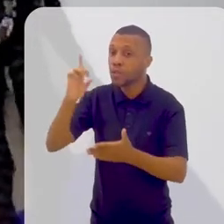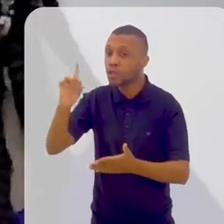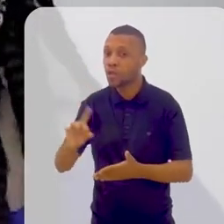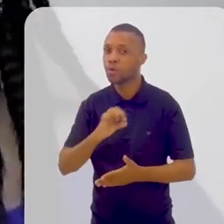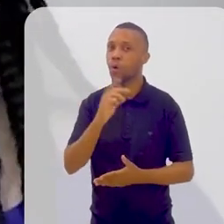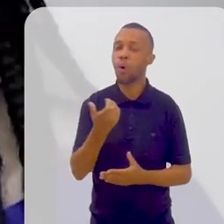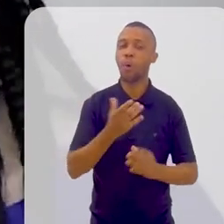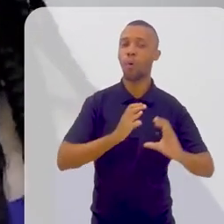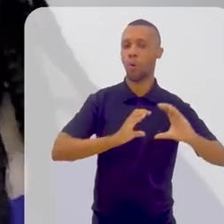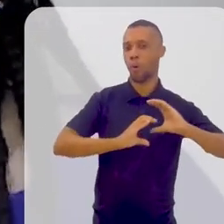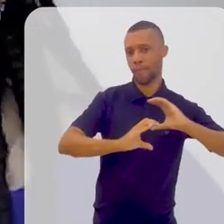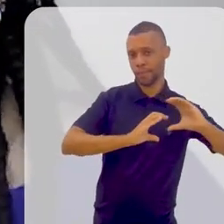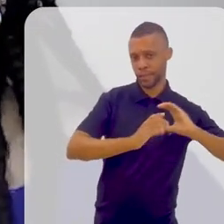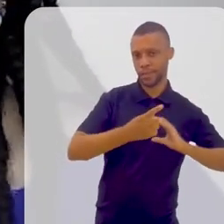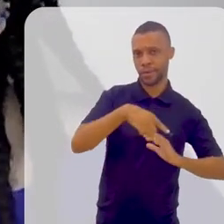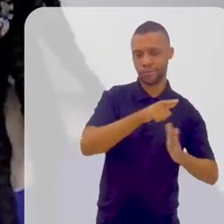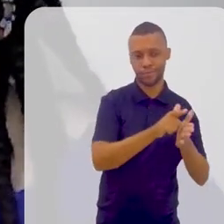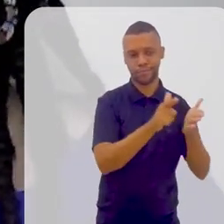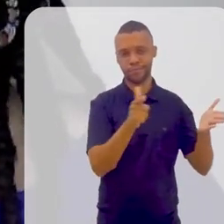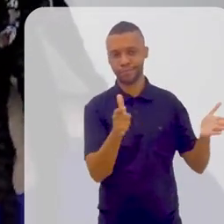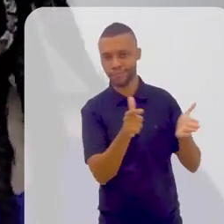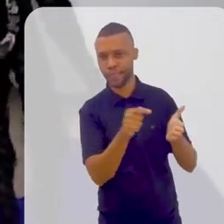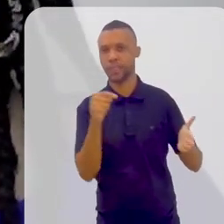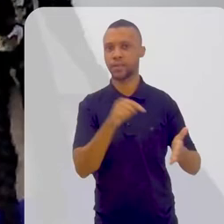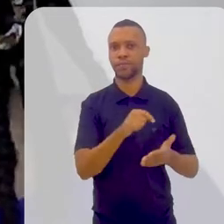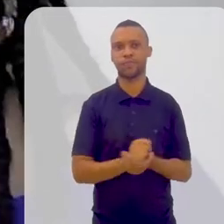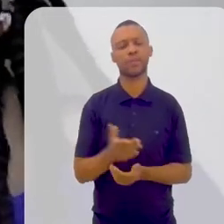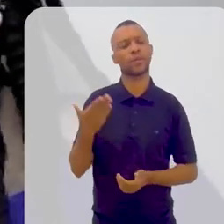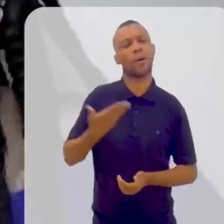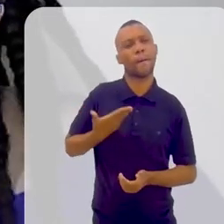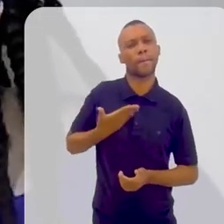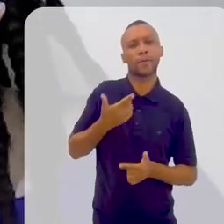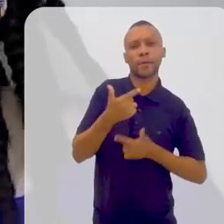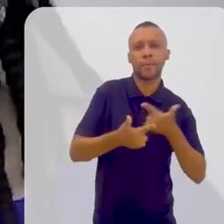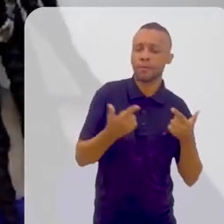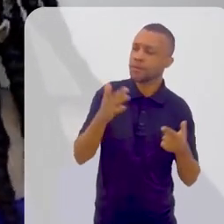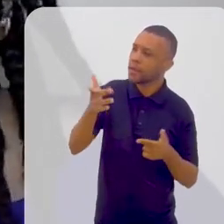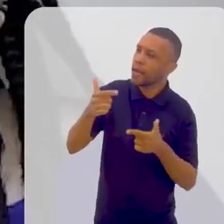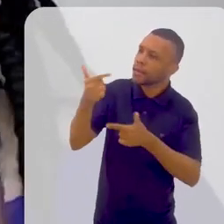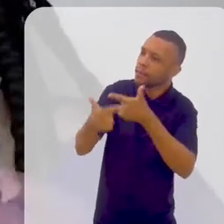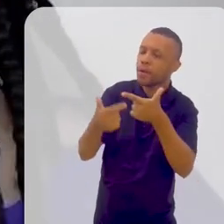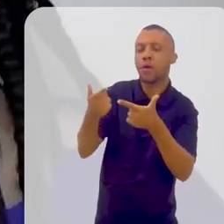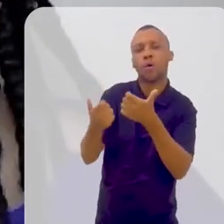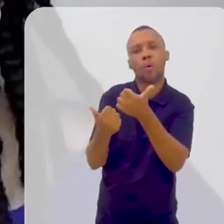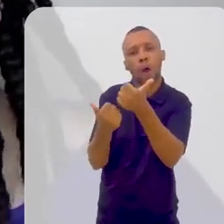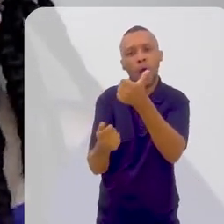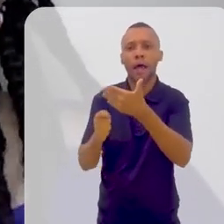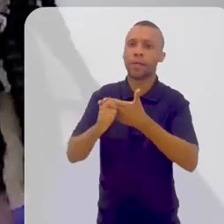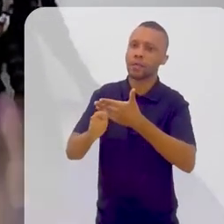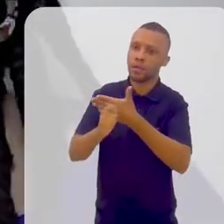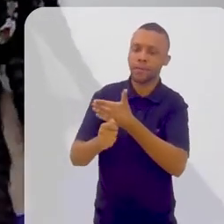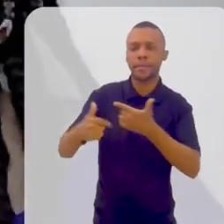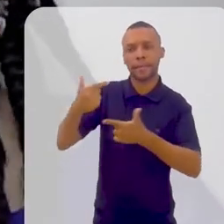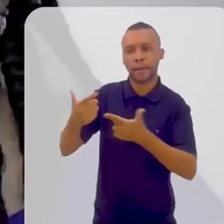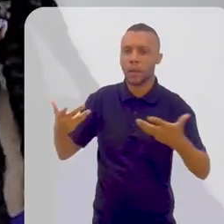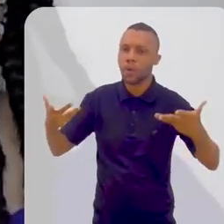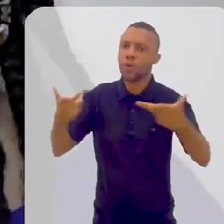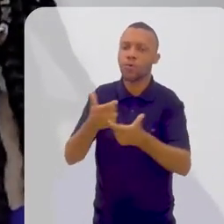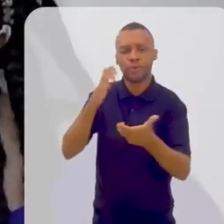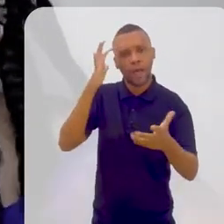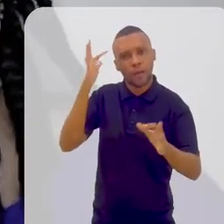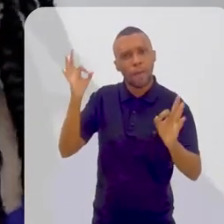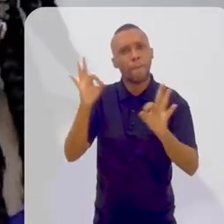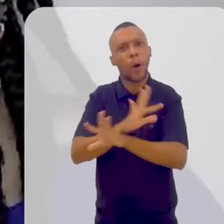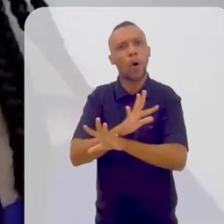direito e comunicação. E aí, uma amiga que trabalhava lá falou assim: pô, você já trabalhou com assessoria, você sabe, você trabalha